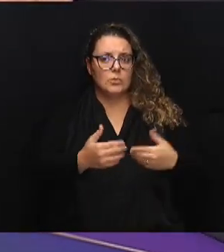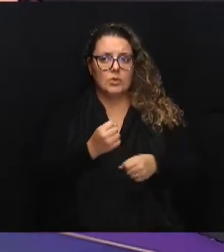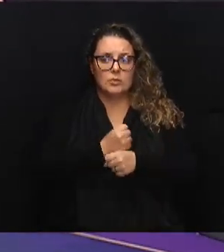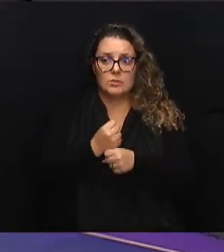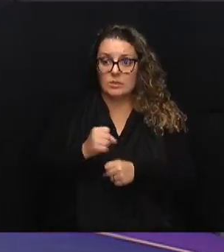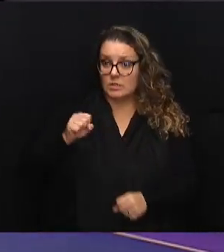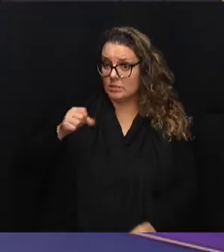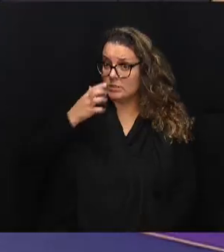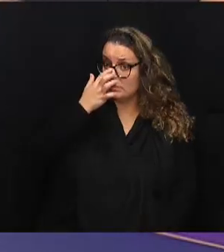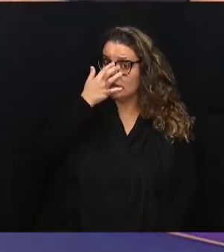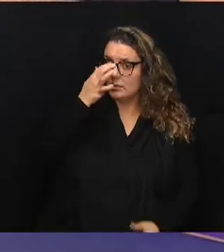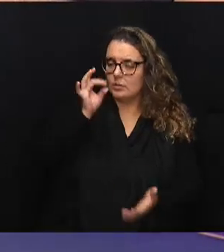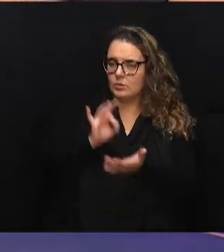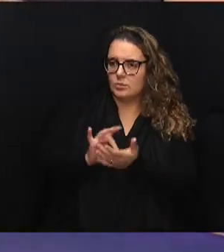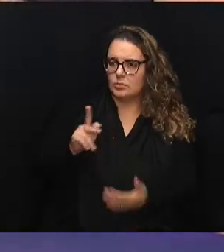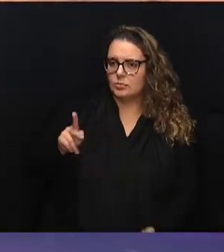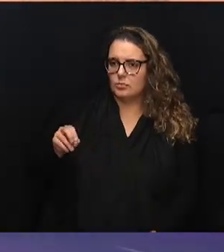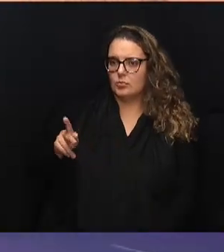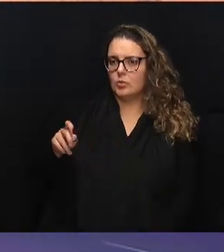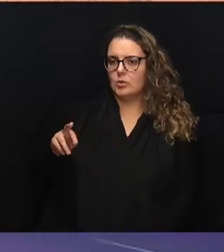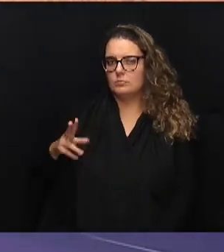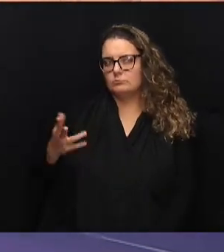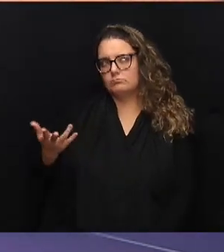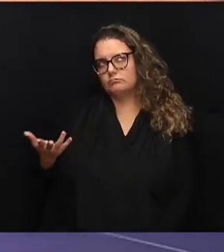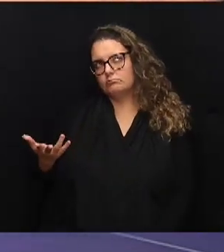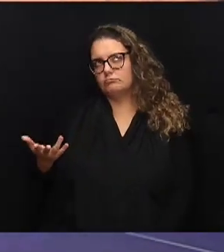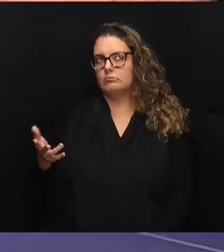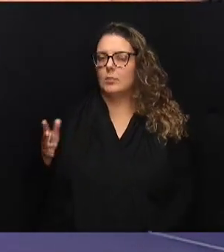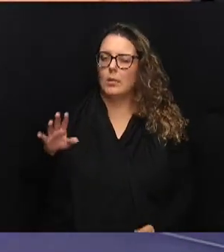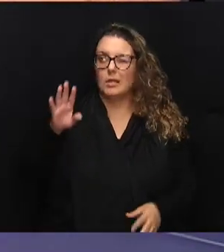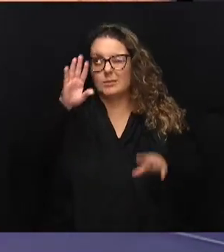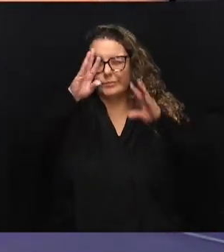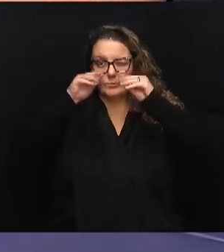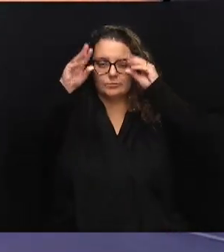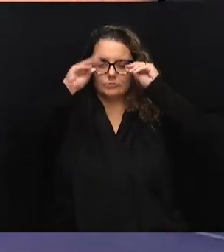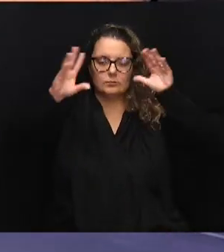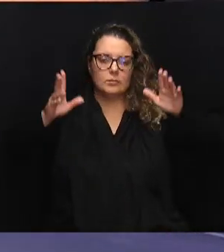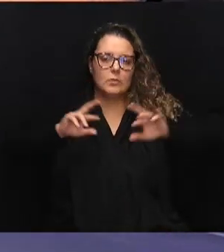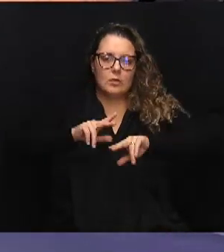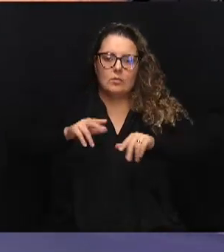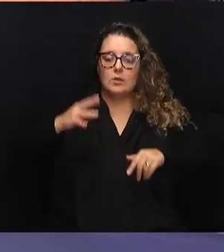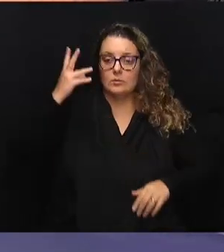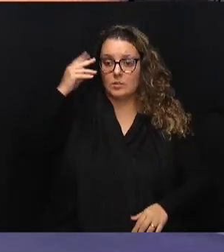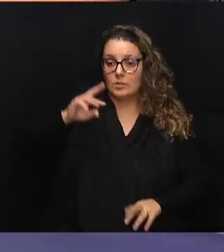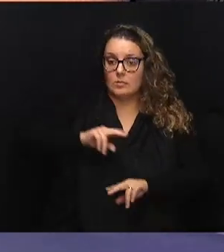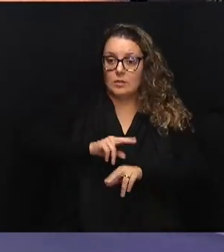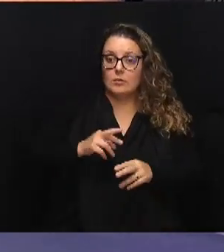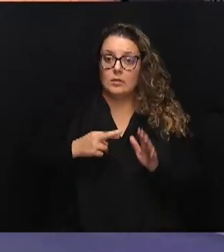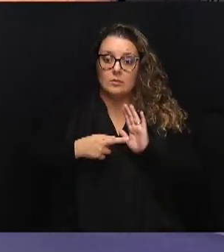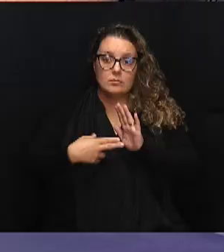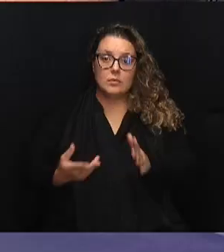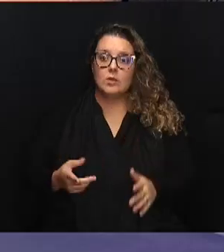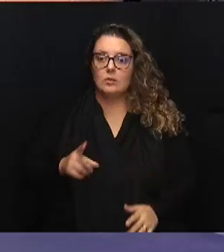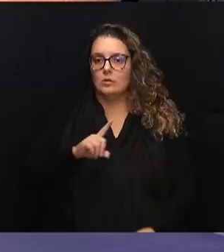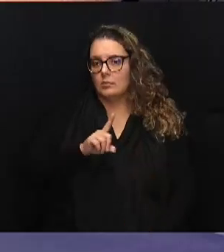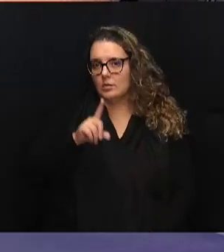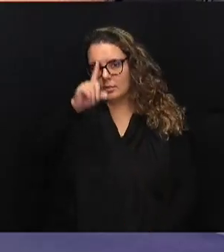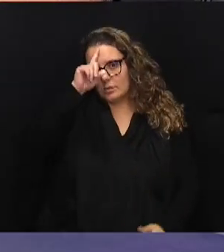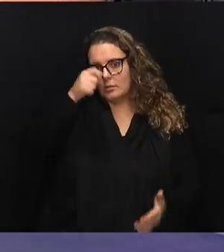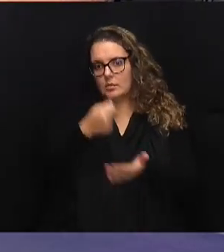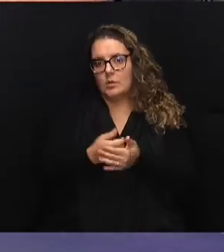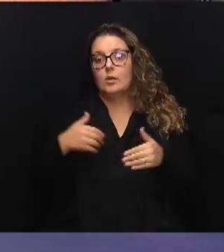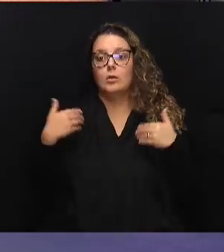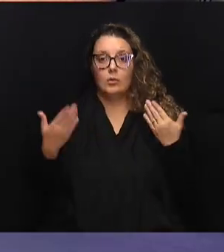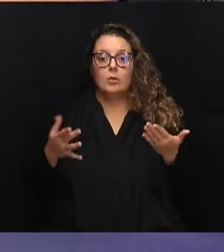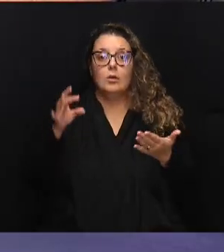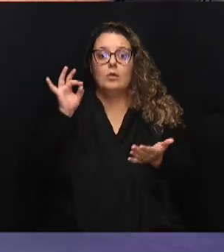a origem do pôquer ela é um pouco abstrata, tem várias teorias, tem várias referências, então a gente não consegue determinar exatamente qual é a origem